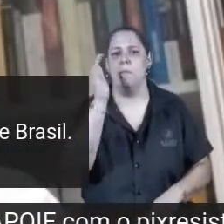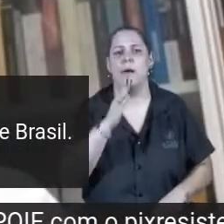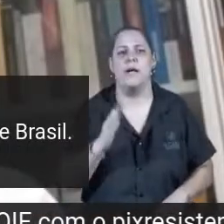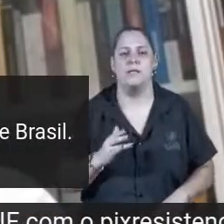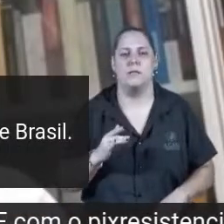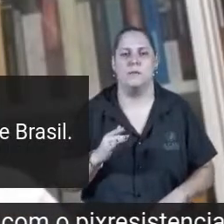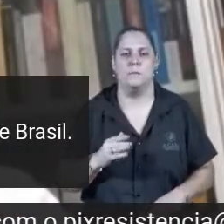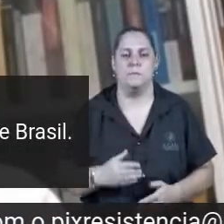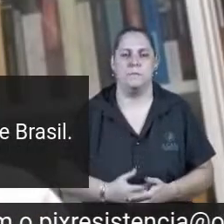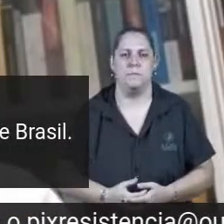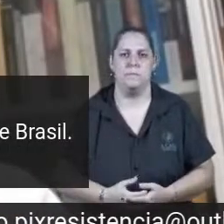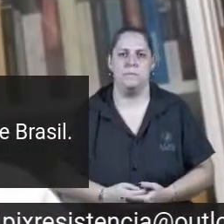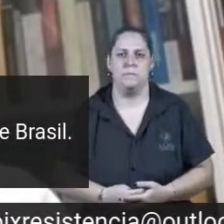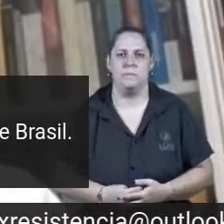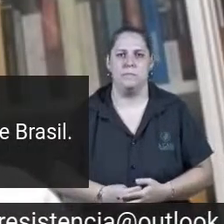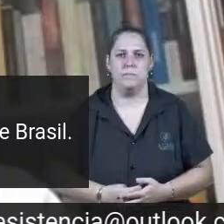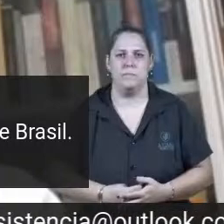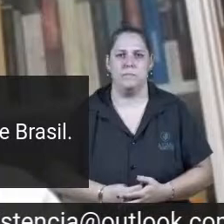da